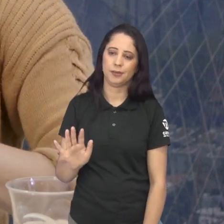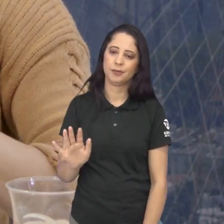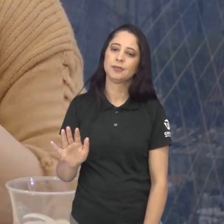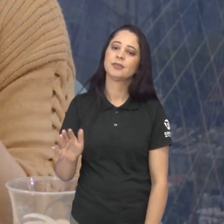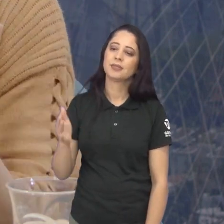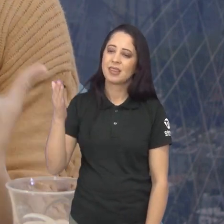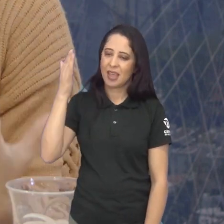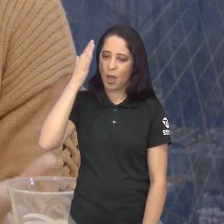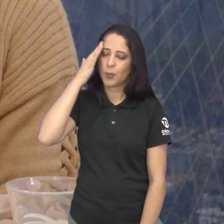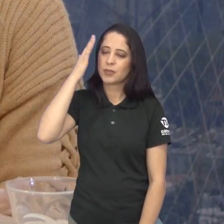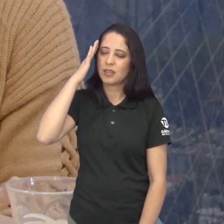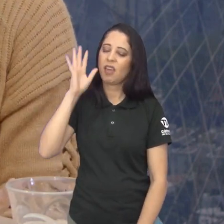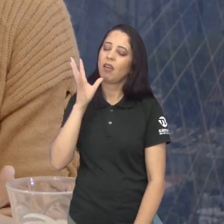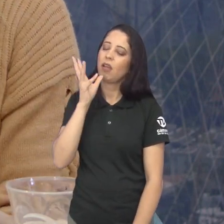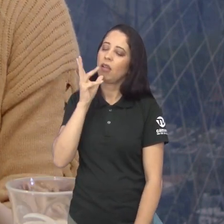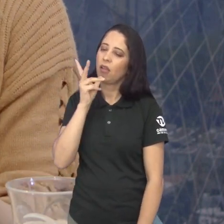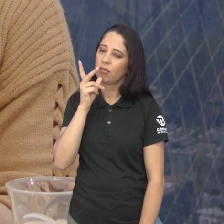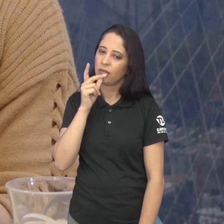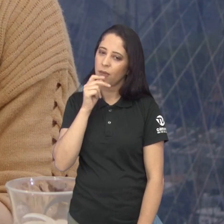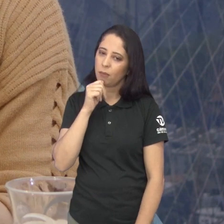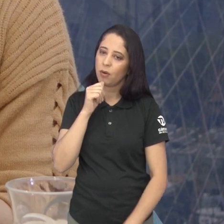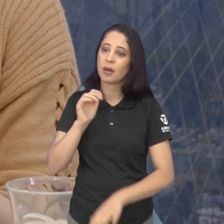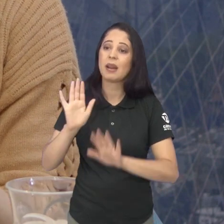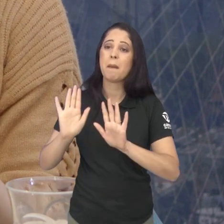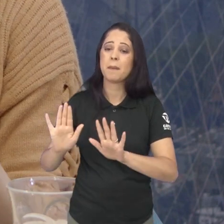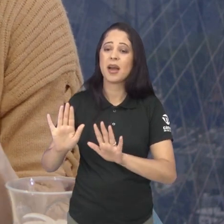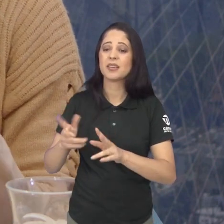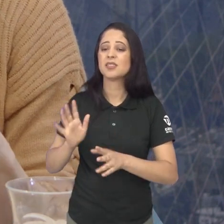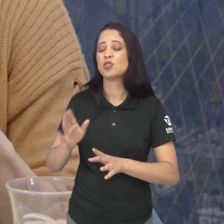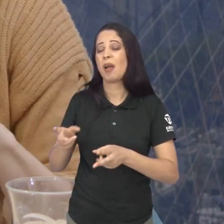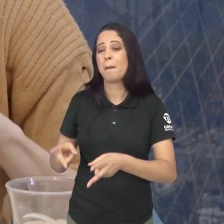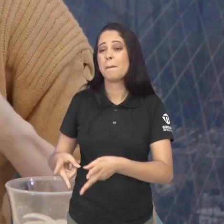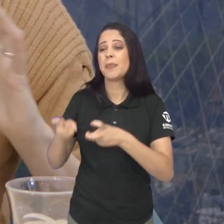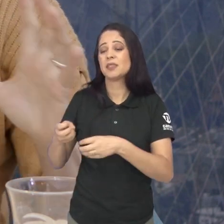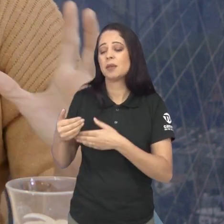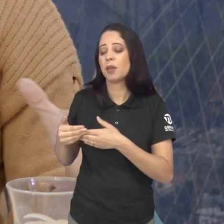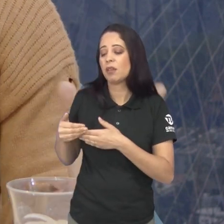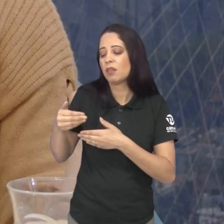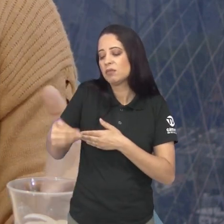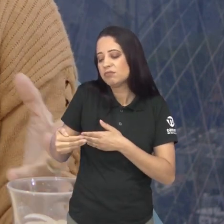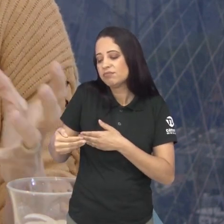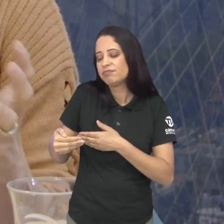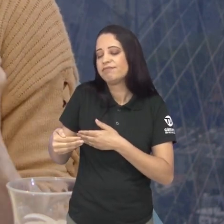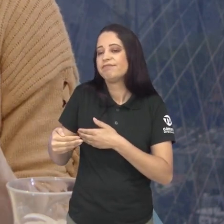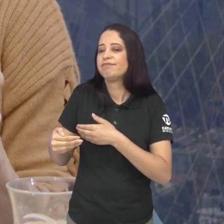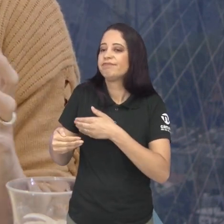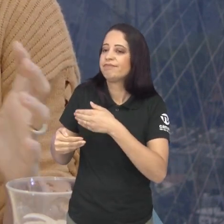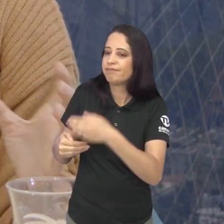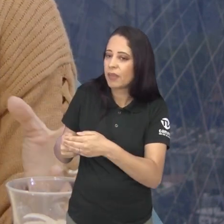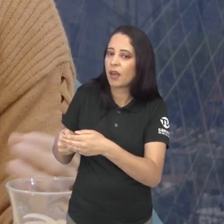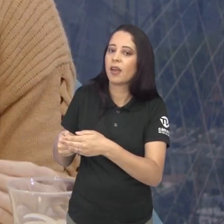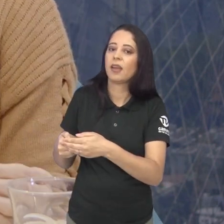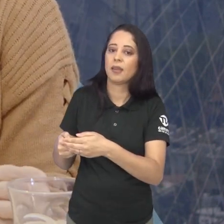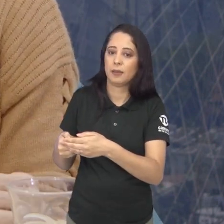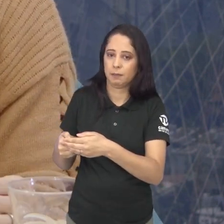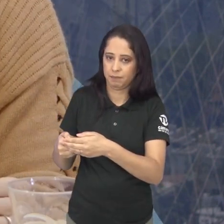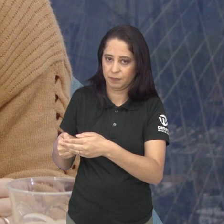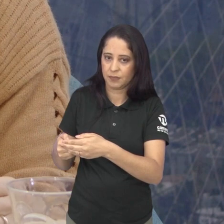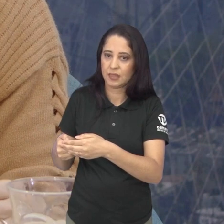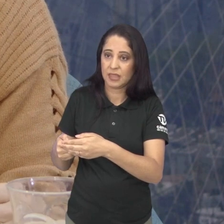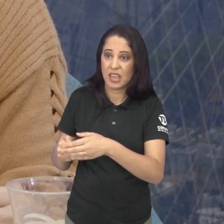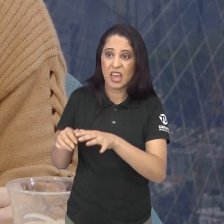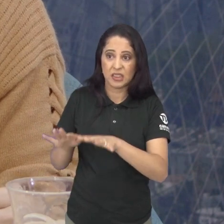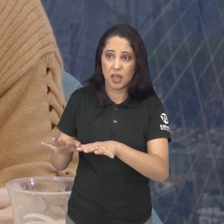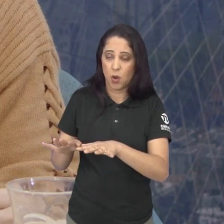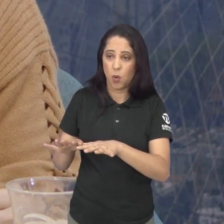que está anos-luz disso acontecer. Mas pelo menos assim, já começa a haver um movimento de entender que o autismo